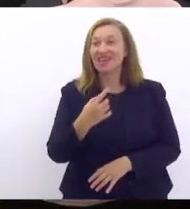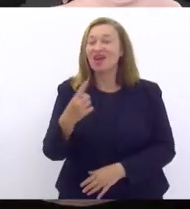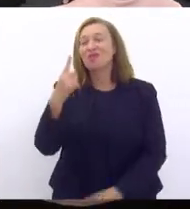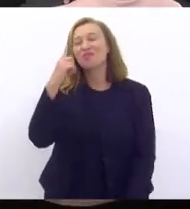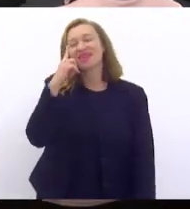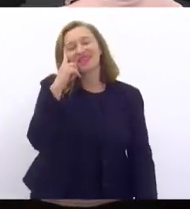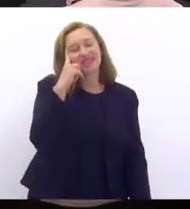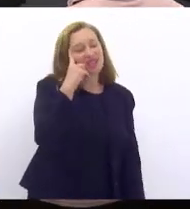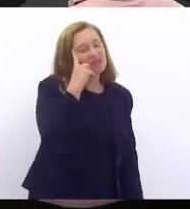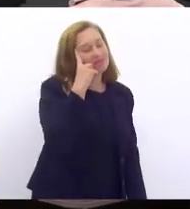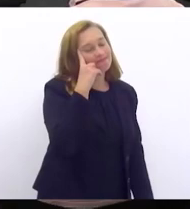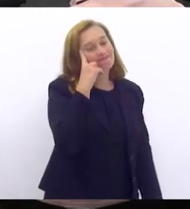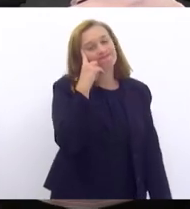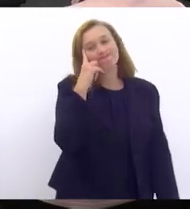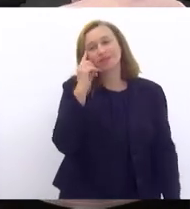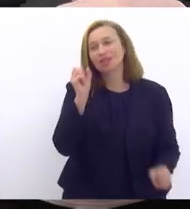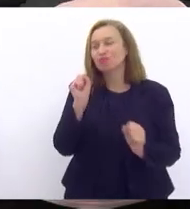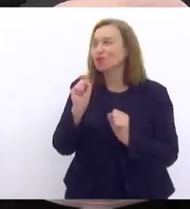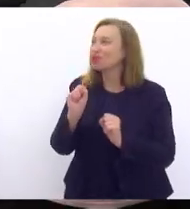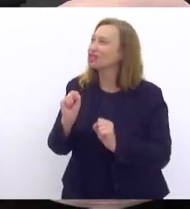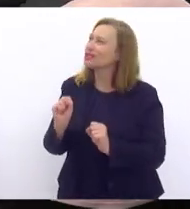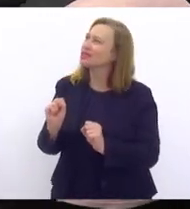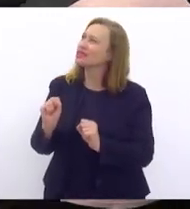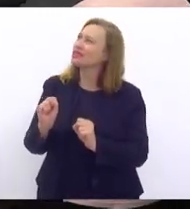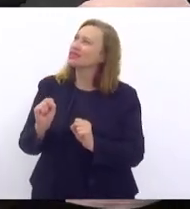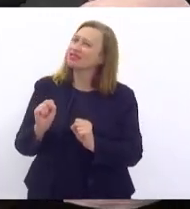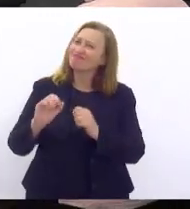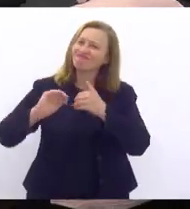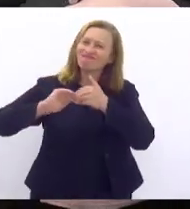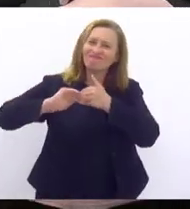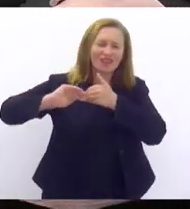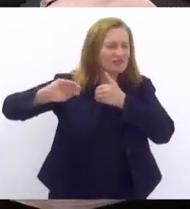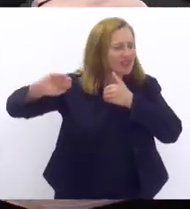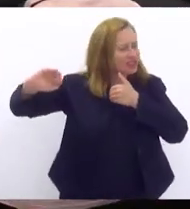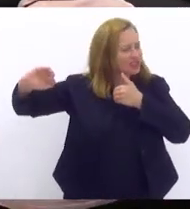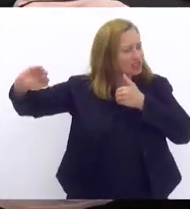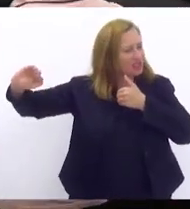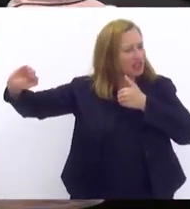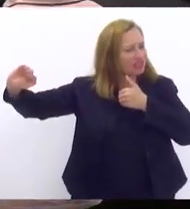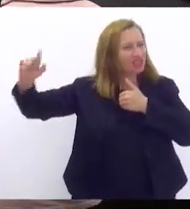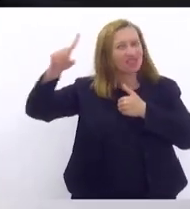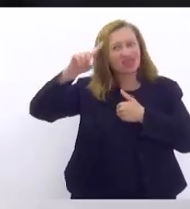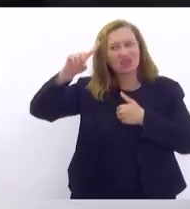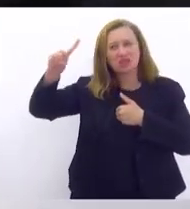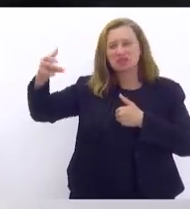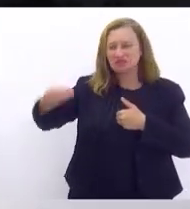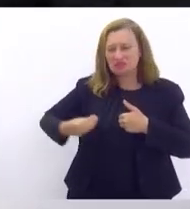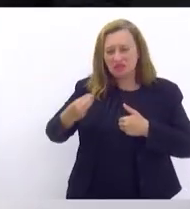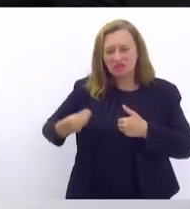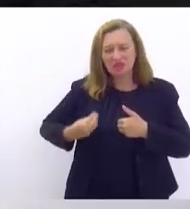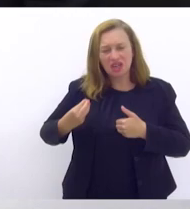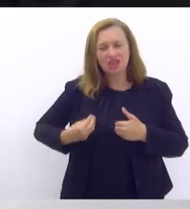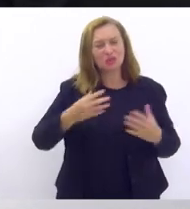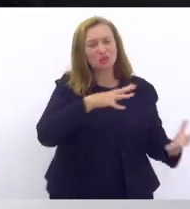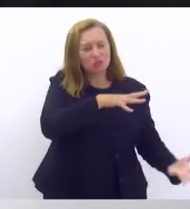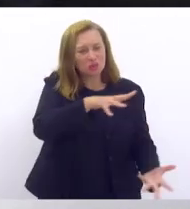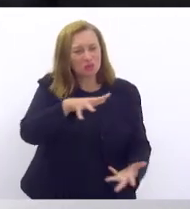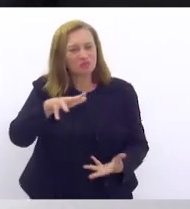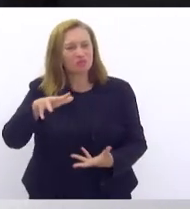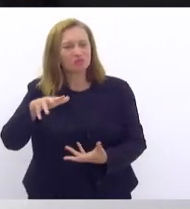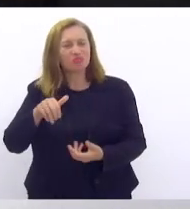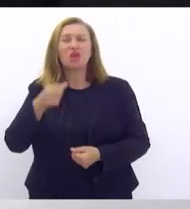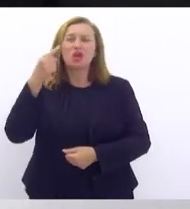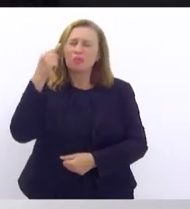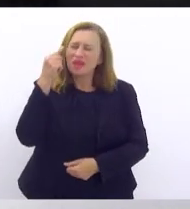pensei que podia viver por mim mesmo. Vamos lá, Olivia, mas todo mundo.